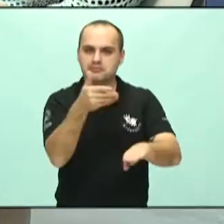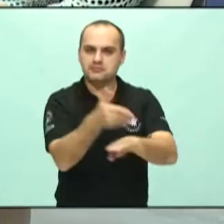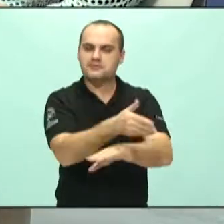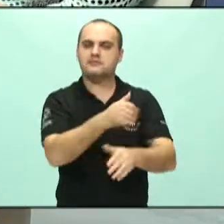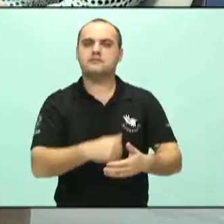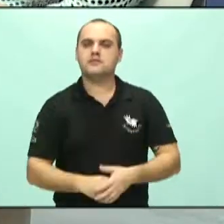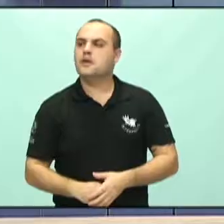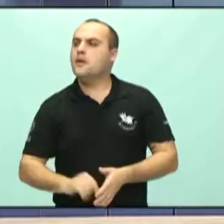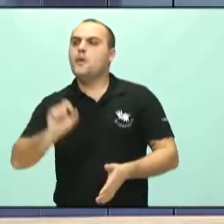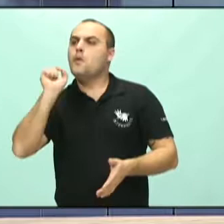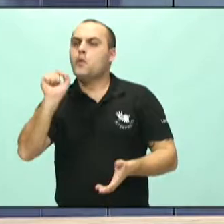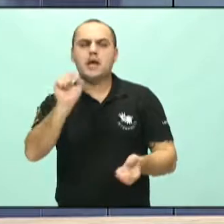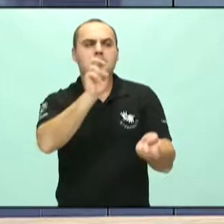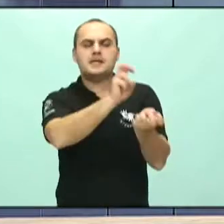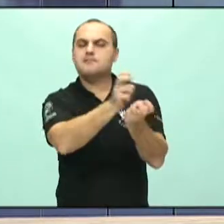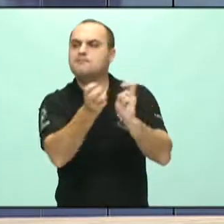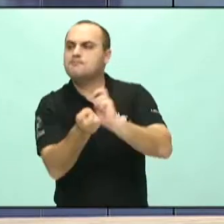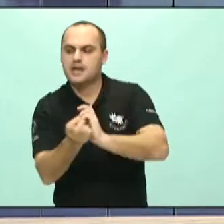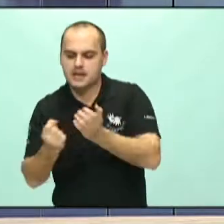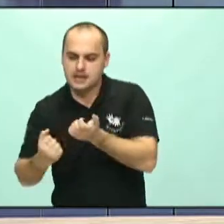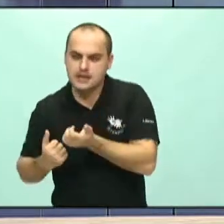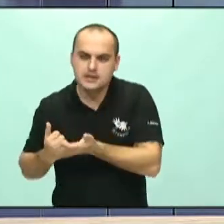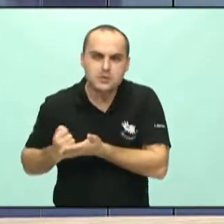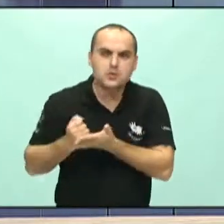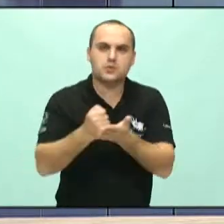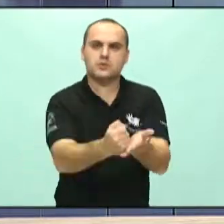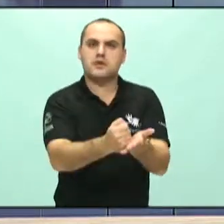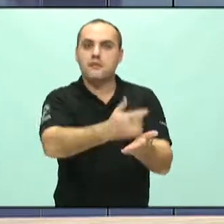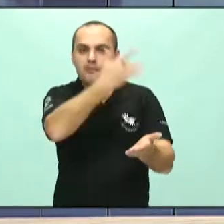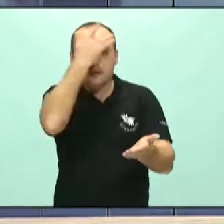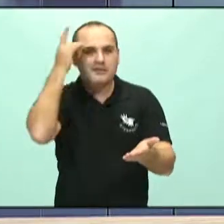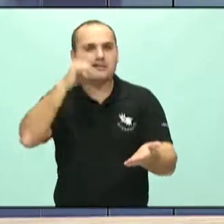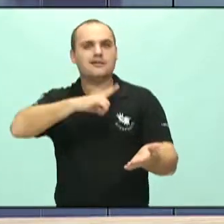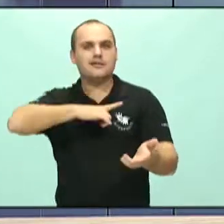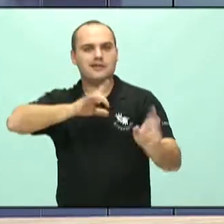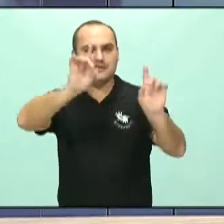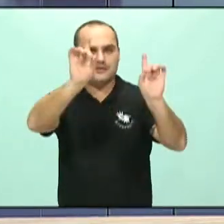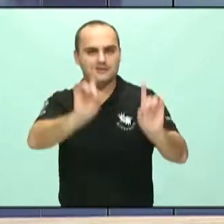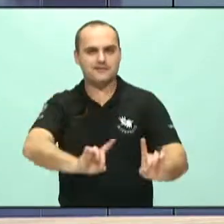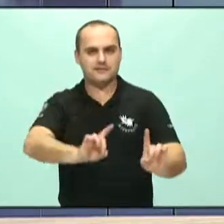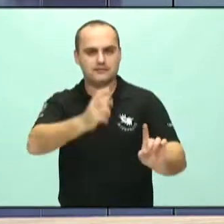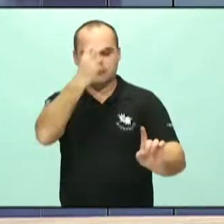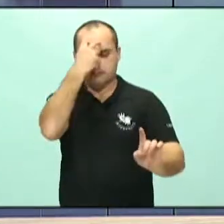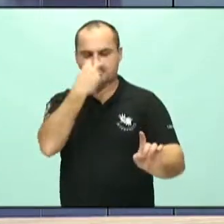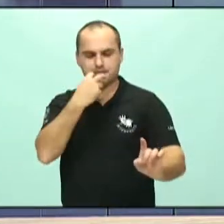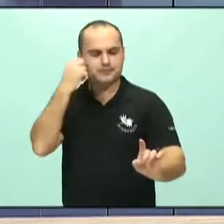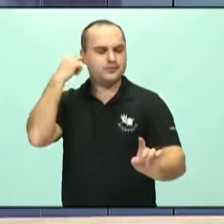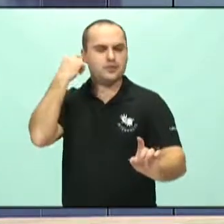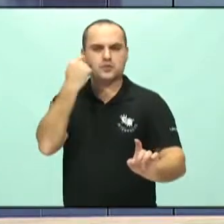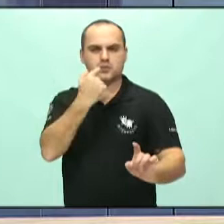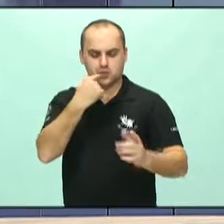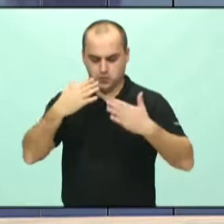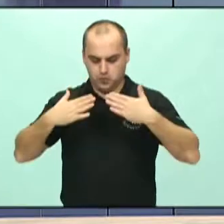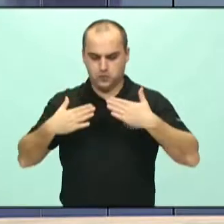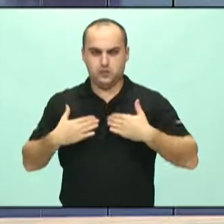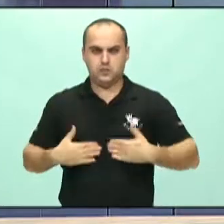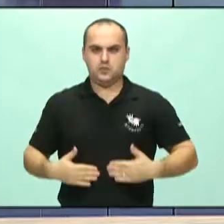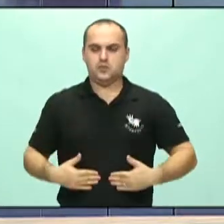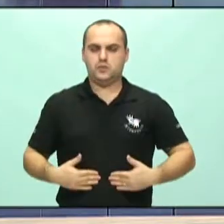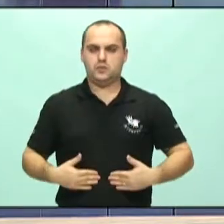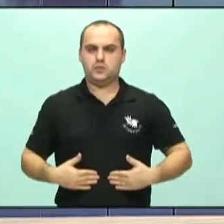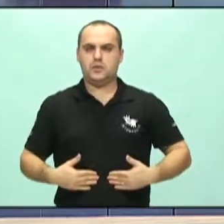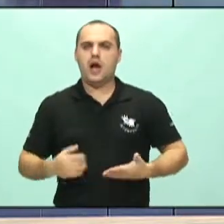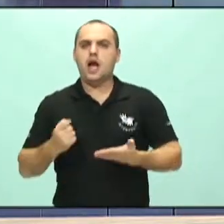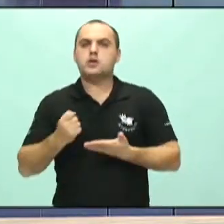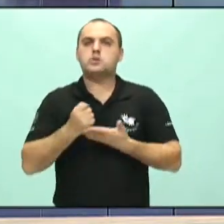que a capoeira ajuda para as pessoas que têm um tipo de deficiência? Visual, auditiva, física, né? O que ela ajuda